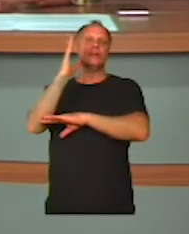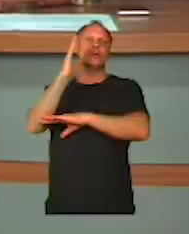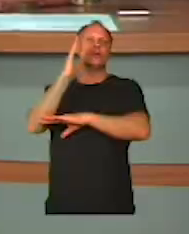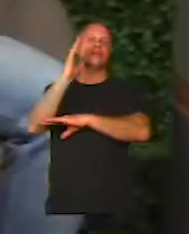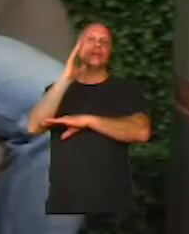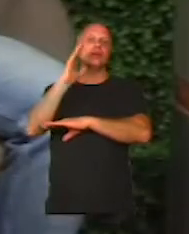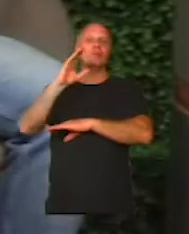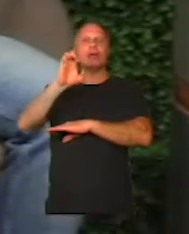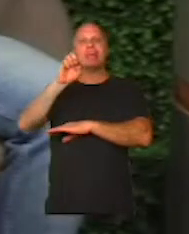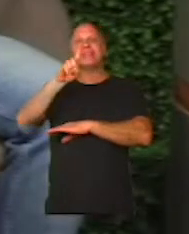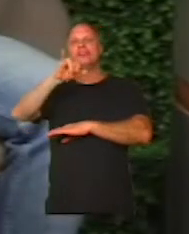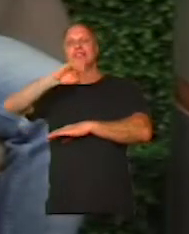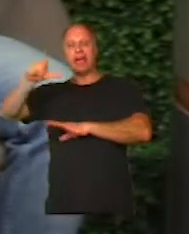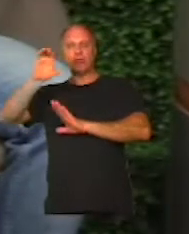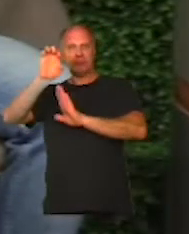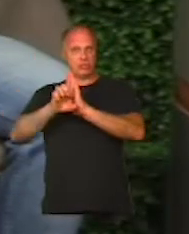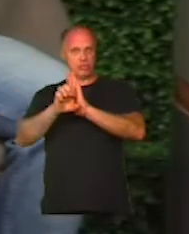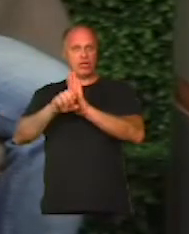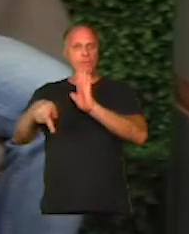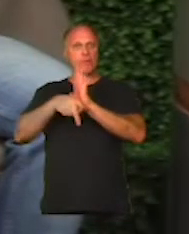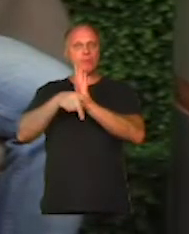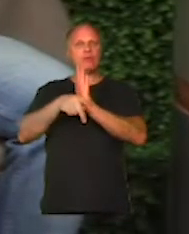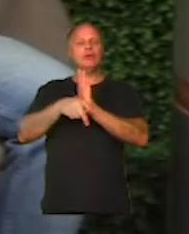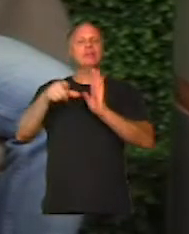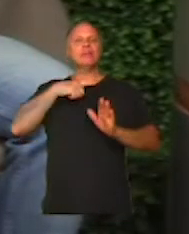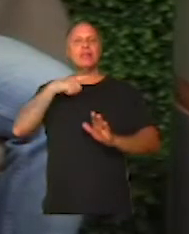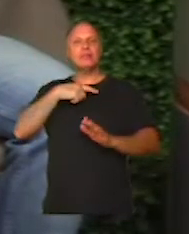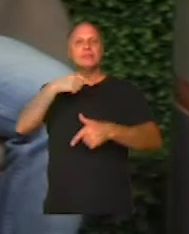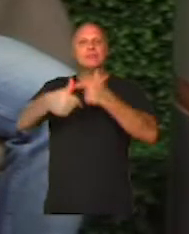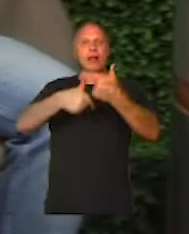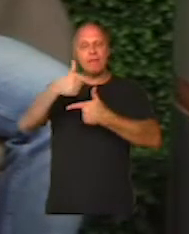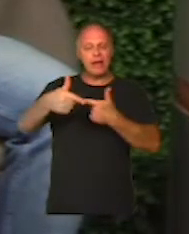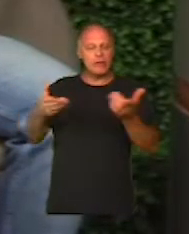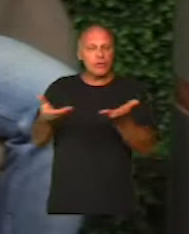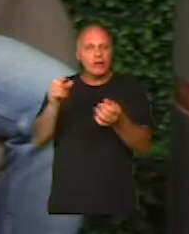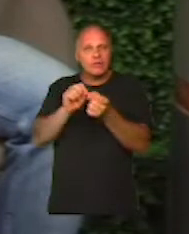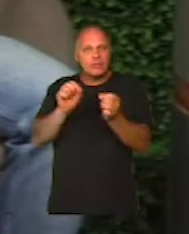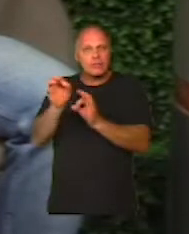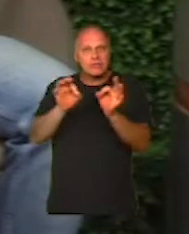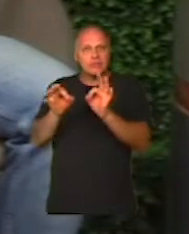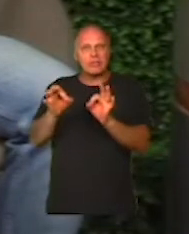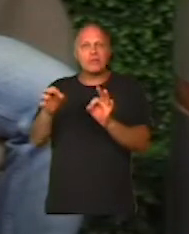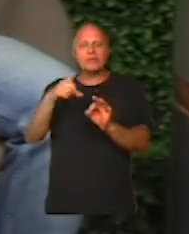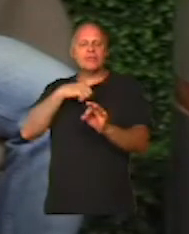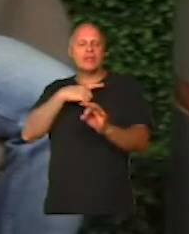eu decidi, então, ter um trabalho de ator com a Audrey Day. Né? A Audrey